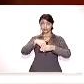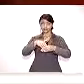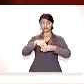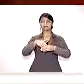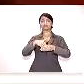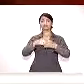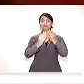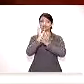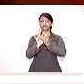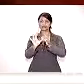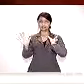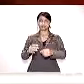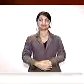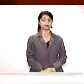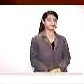votação